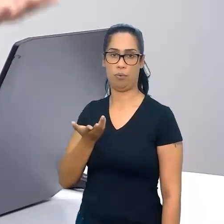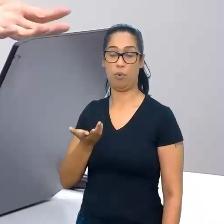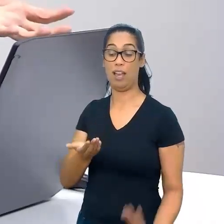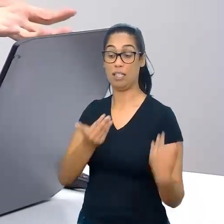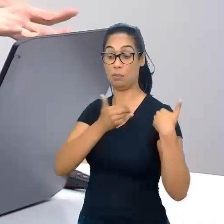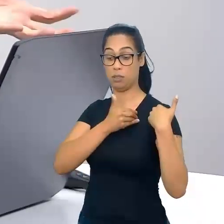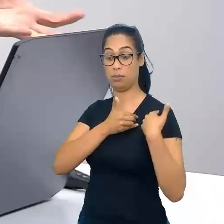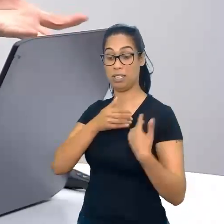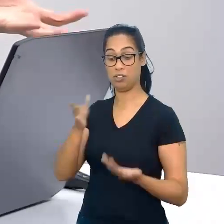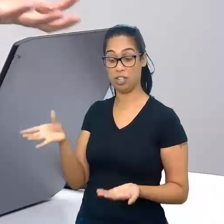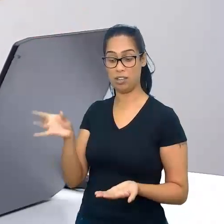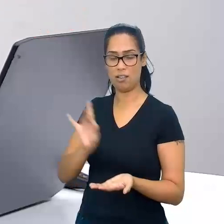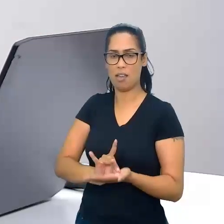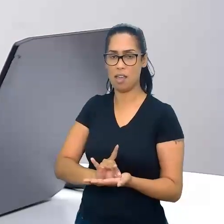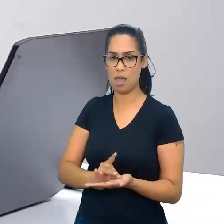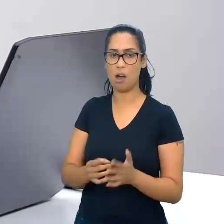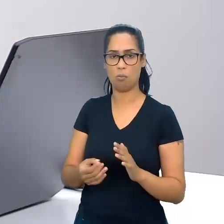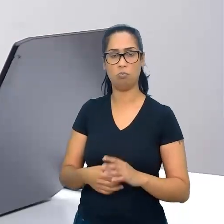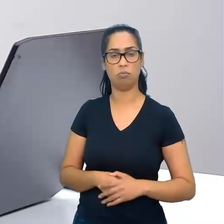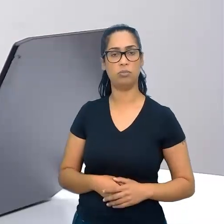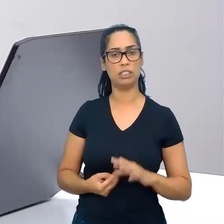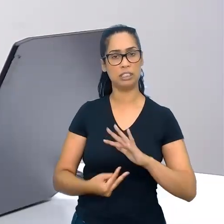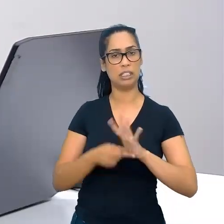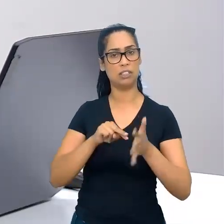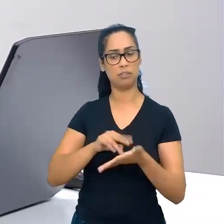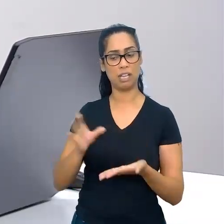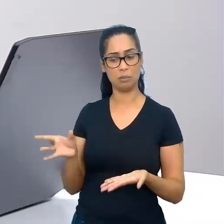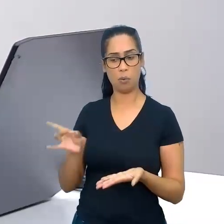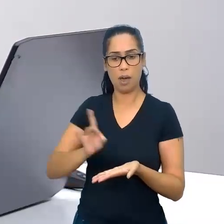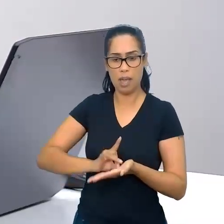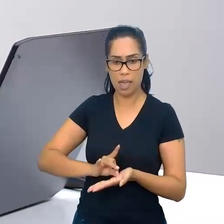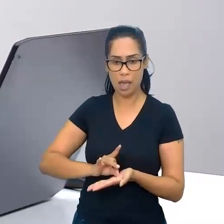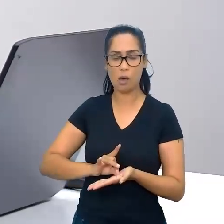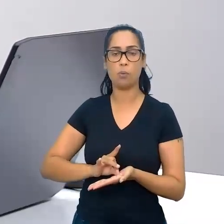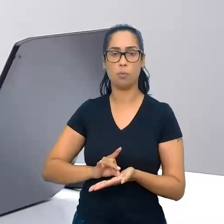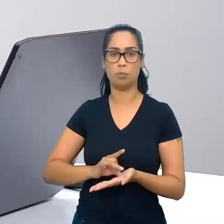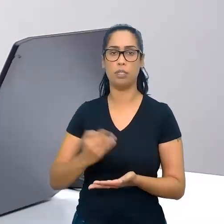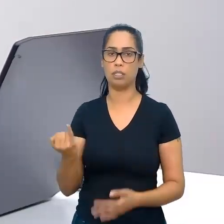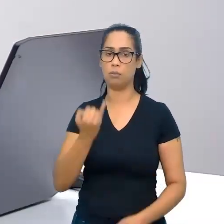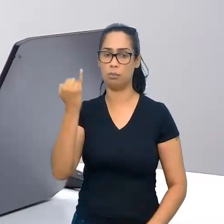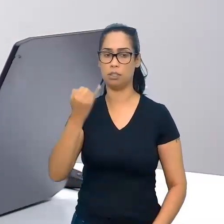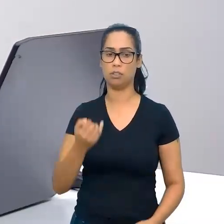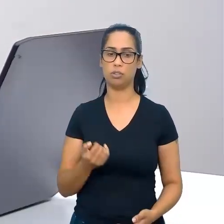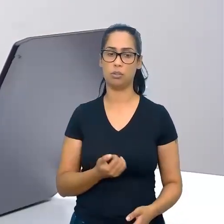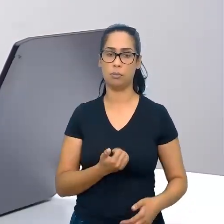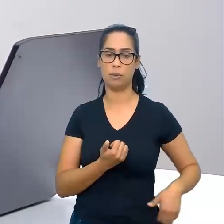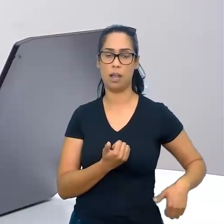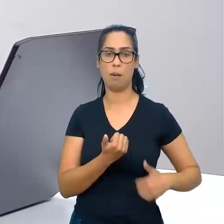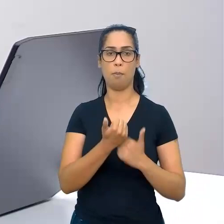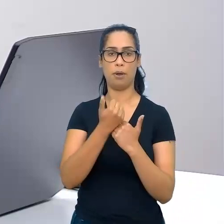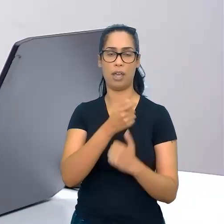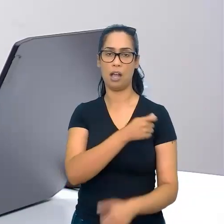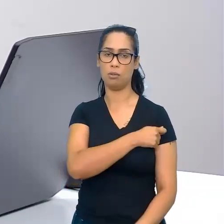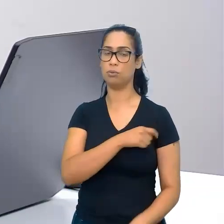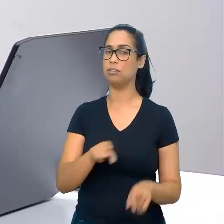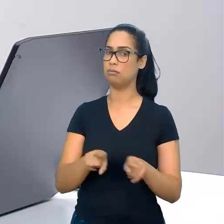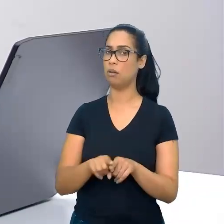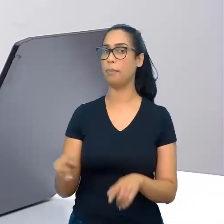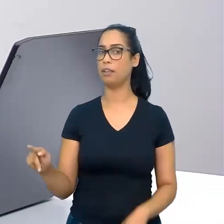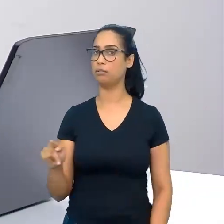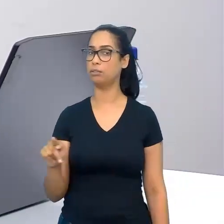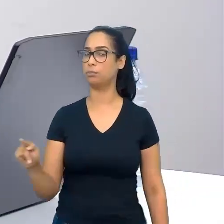para os estudantes e para nós professores também porque aí a gente pode retomar lá a